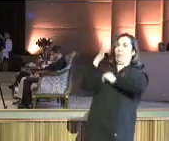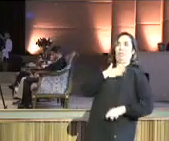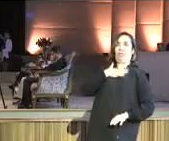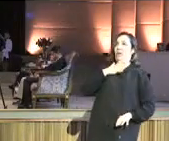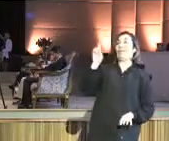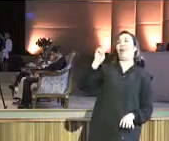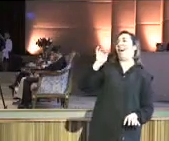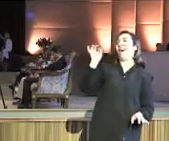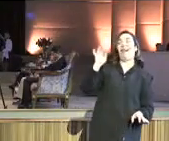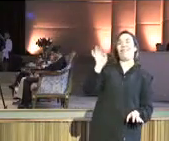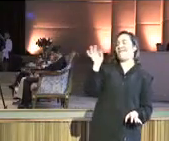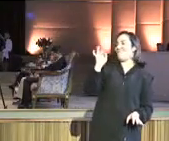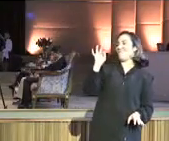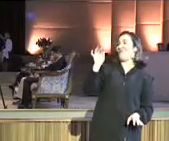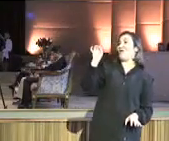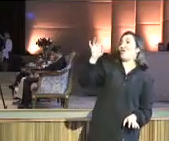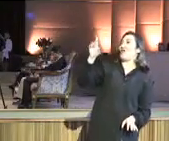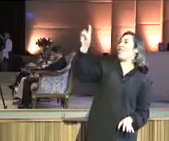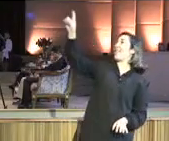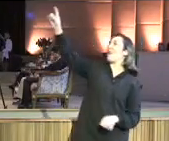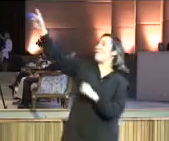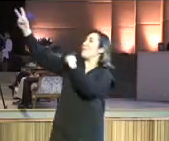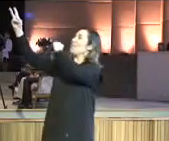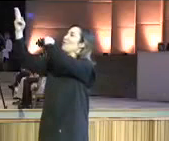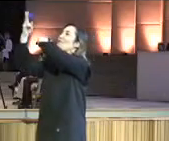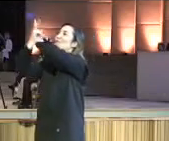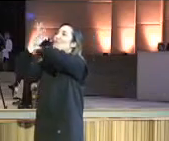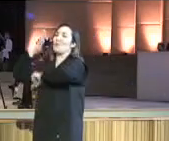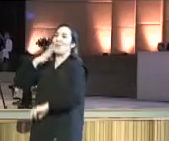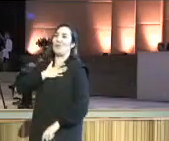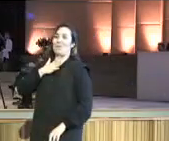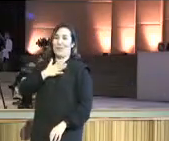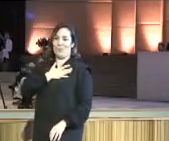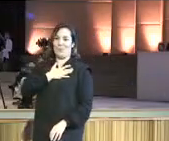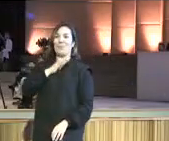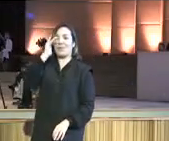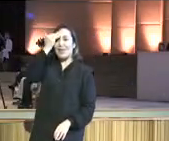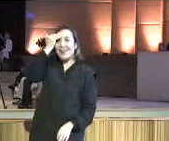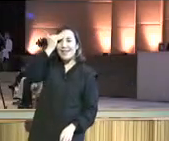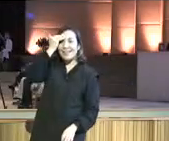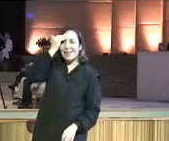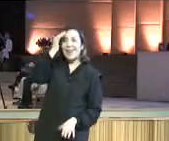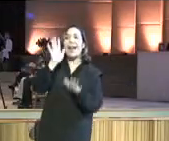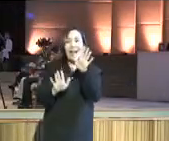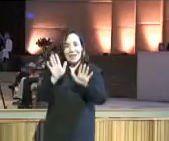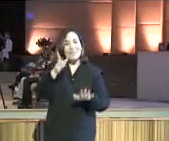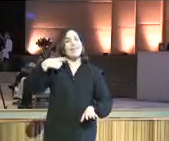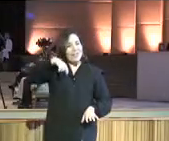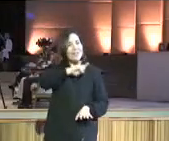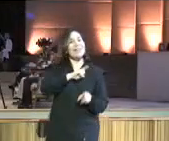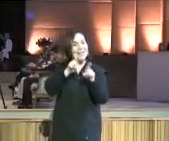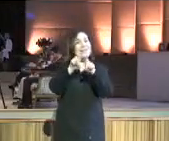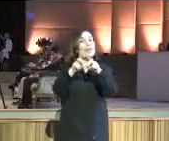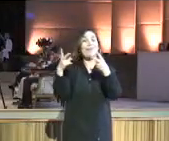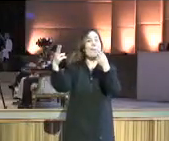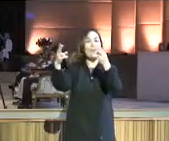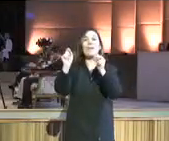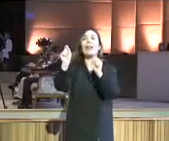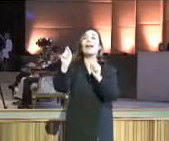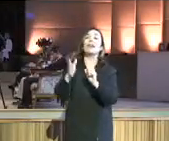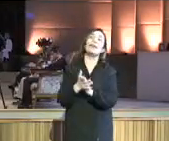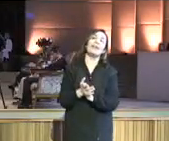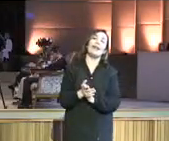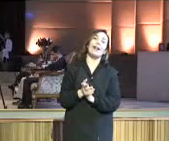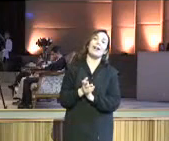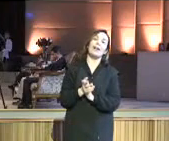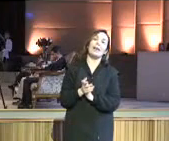nós imaginamos que nós temos muitos escudos à nossa disposição, ou que eles